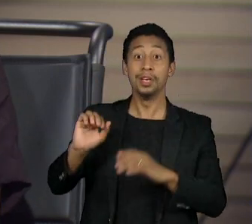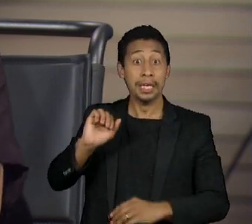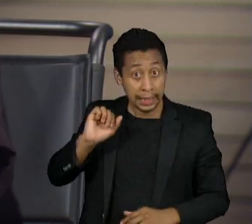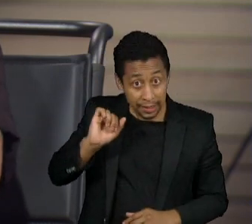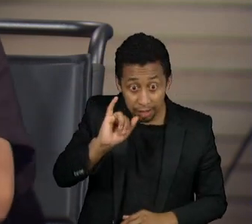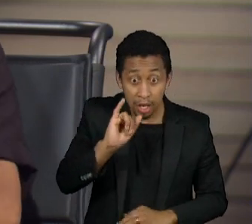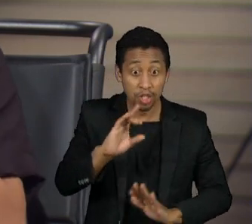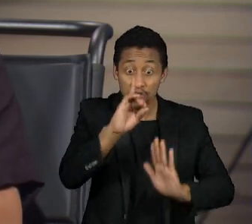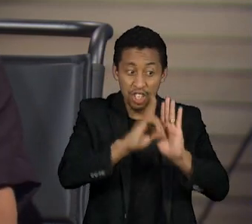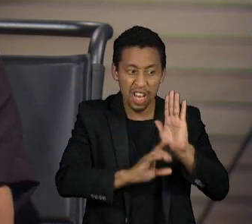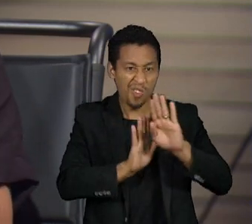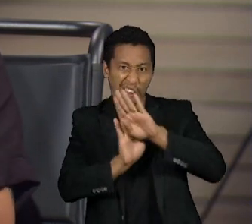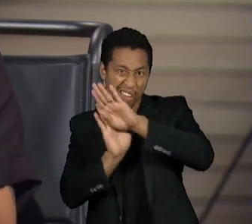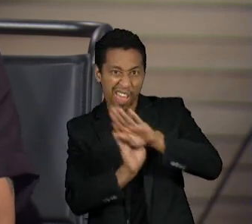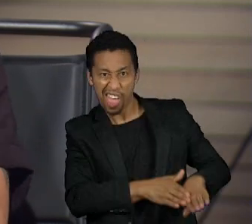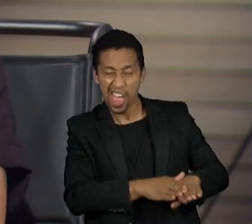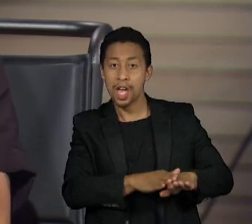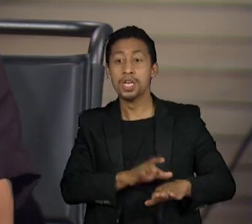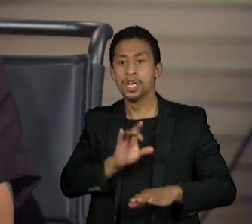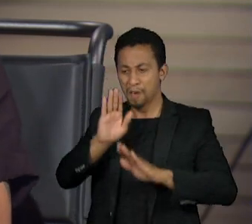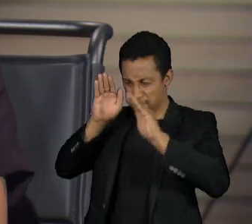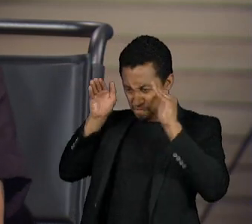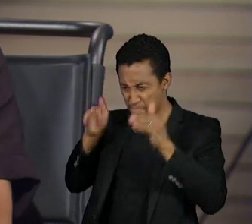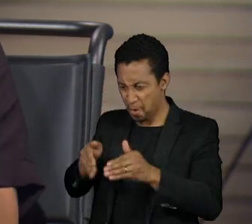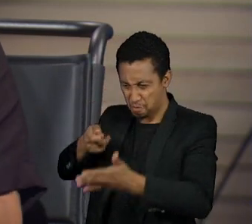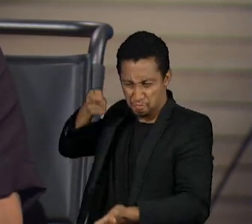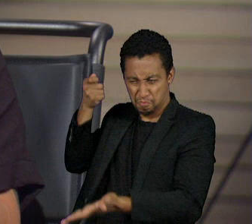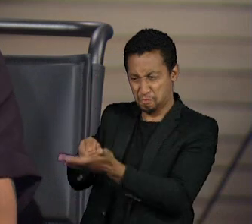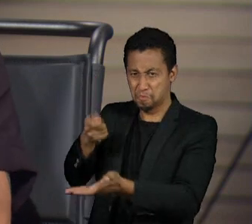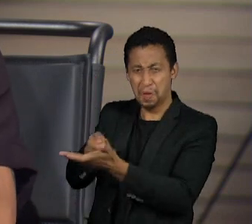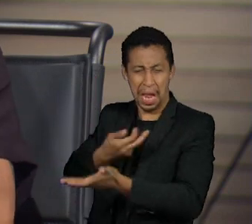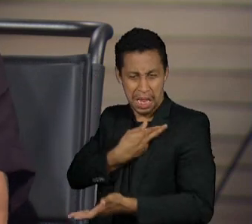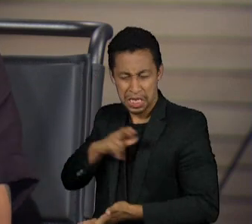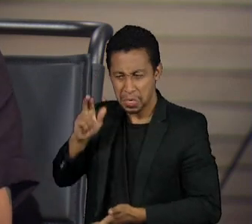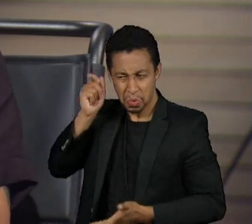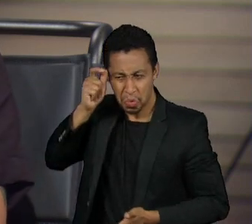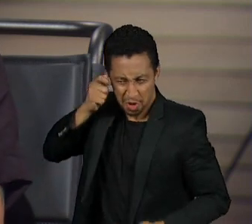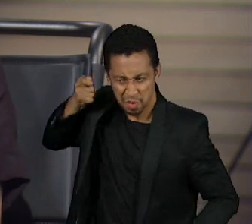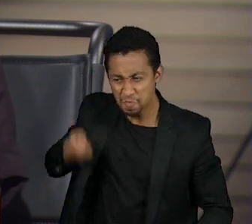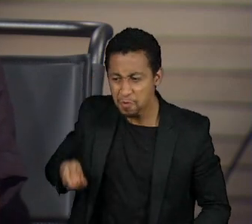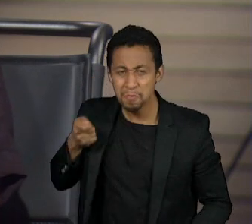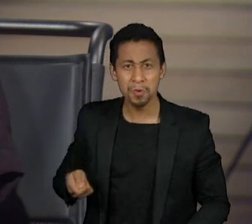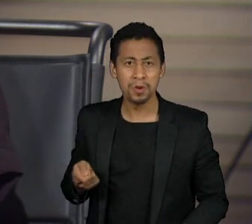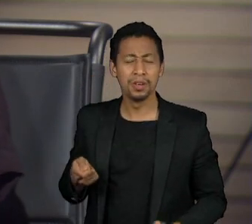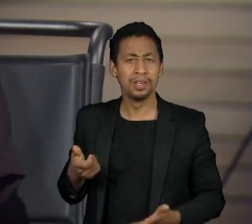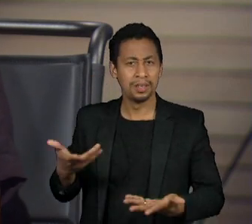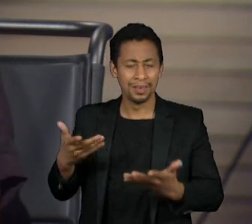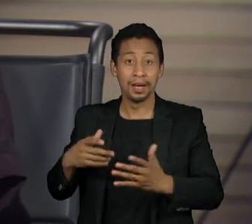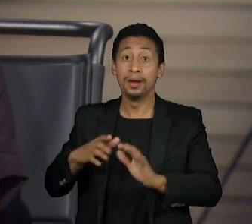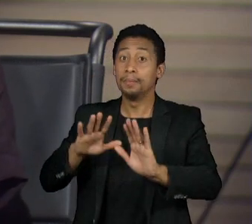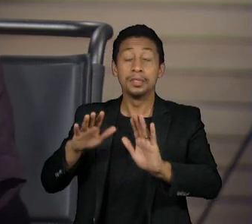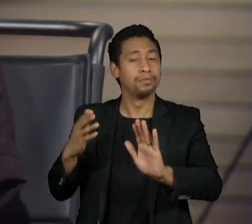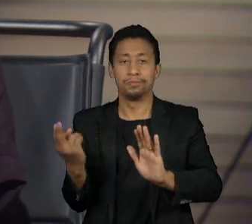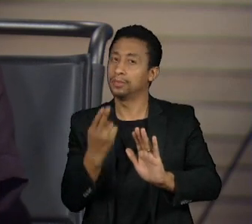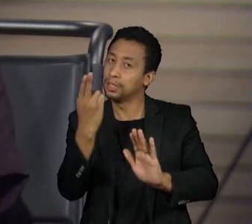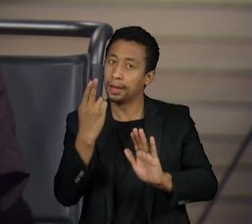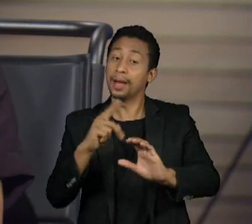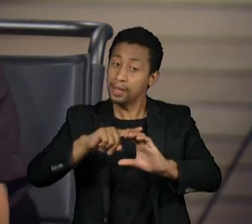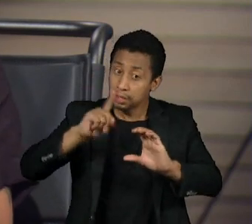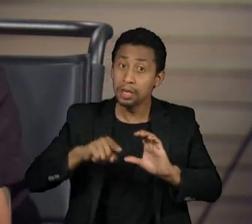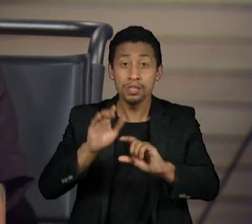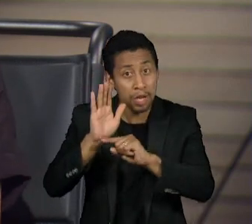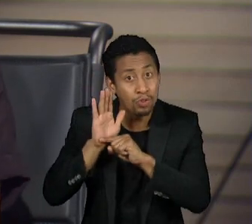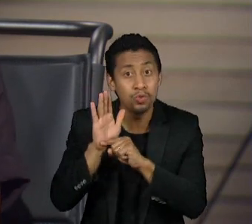a gente, hoje, enquanto humanidade, a gente tem uma compreensão de direitos, tem uma compreensão apoiada na ciência, né, que nos